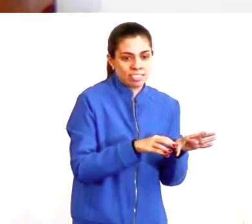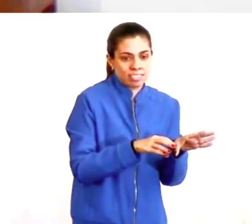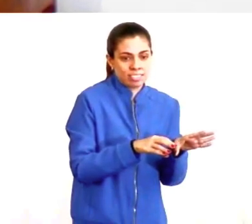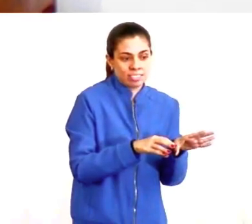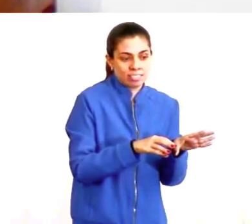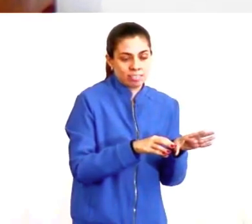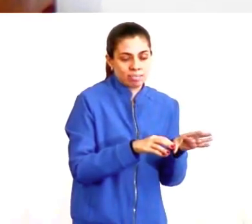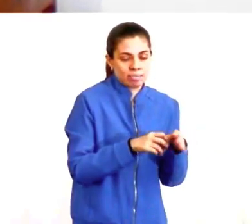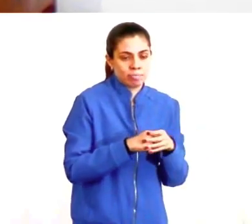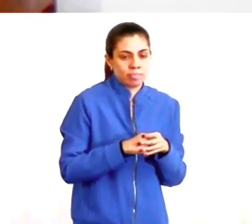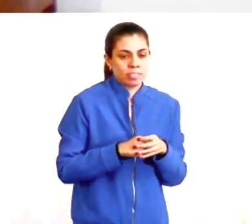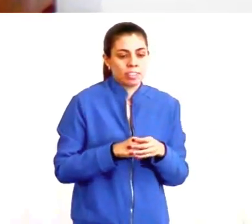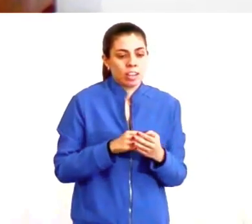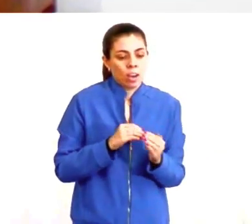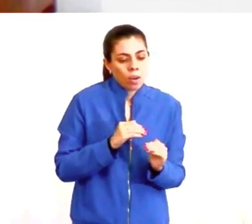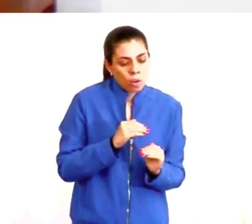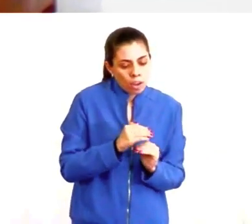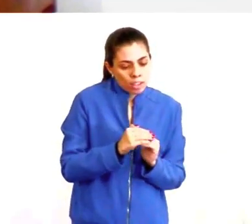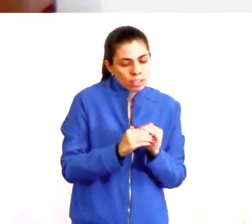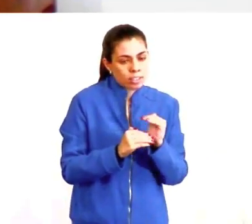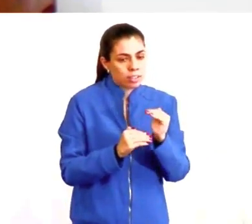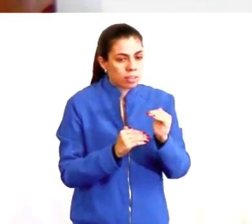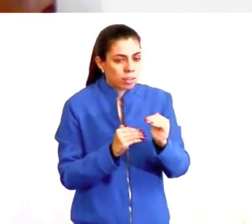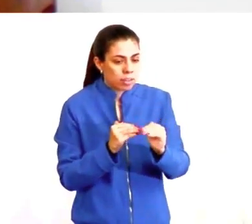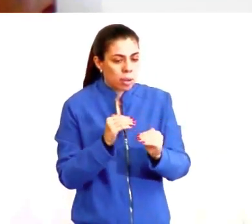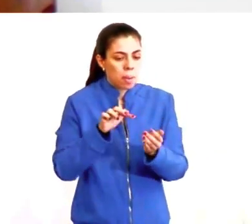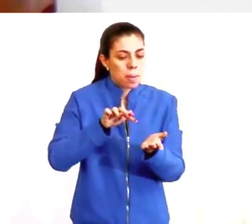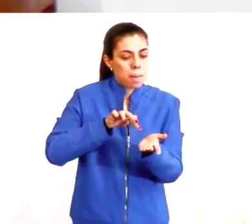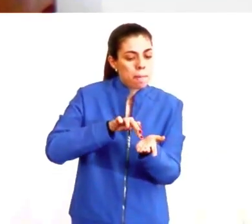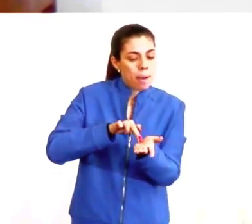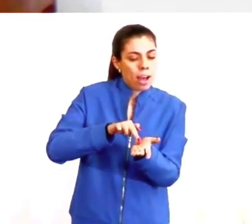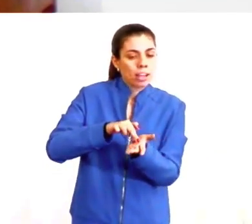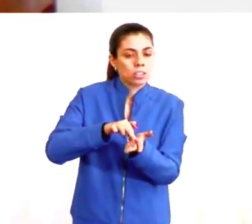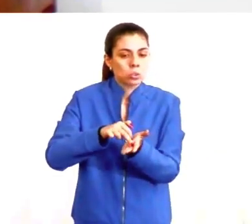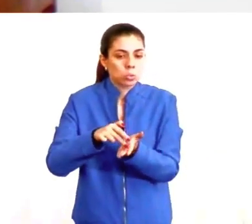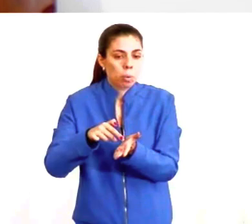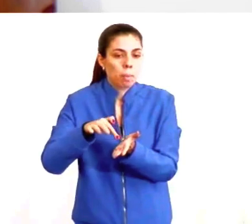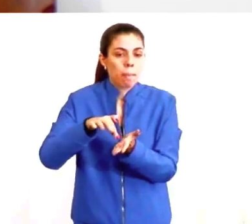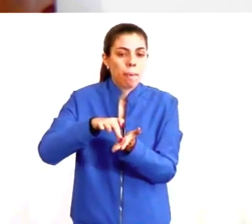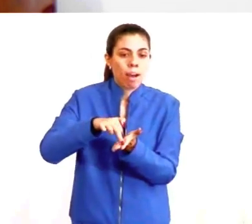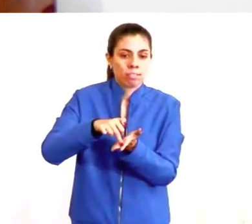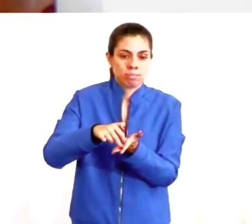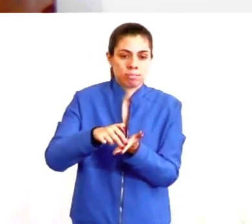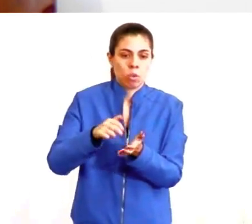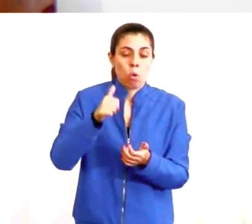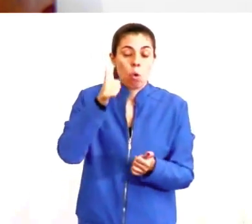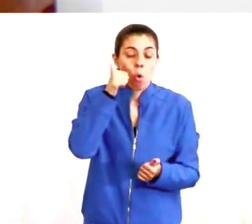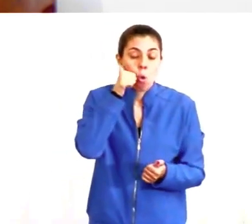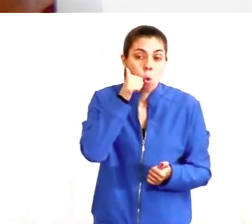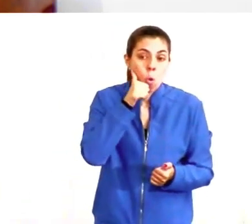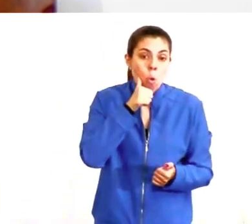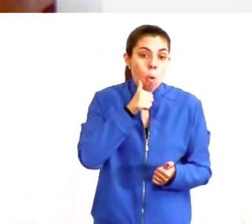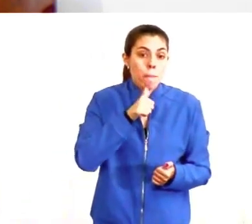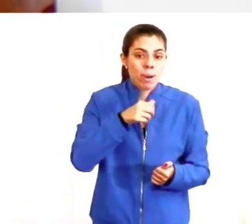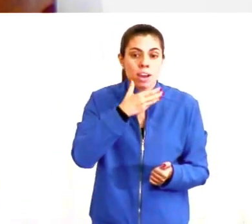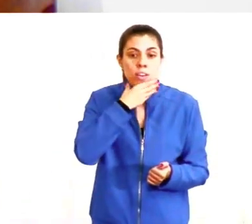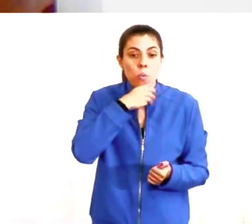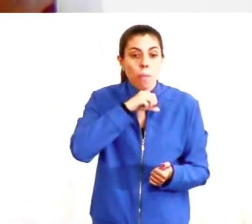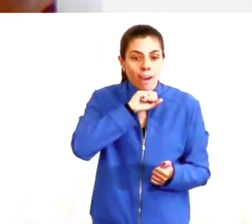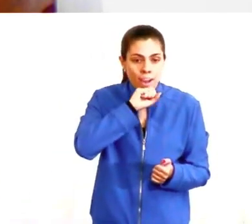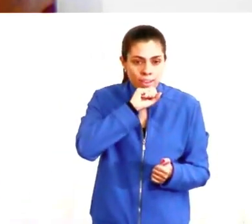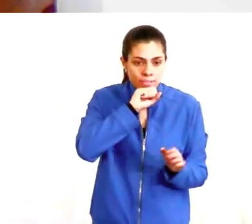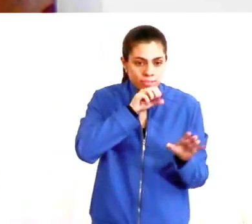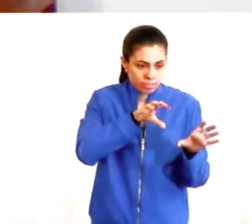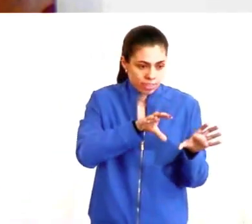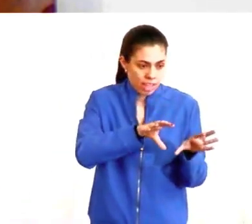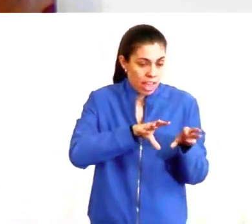estou vendo outras crianças próximas de mães, de pais. O discipulado é o que um pai faz com o filho, o que uma mãe faz com o filho,